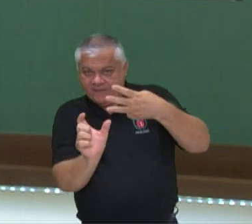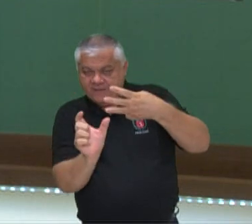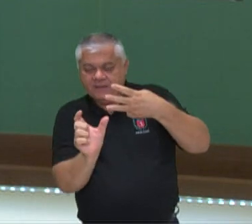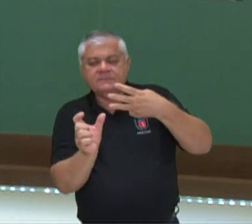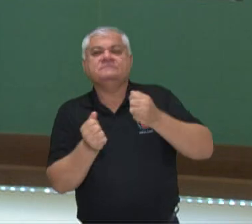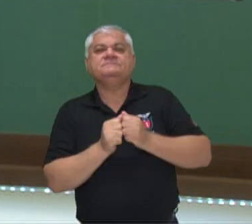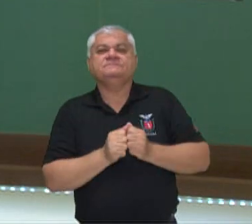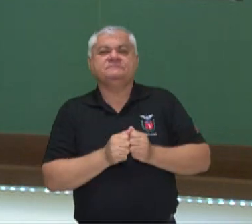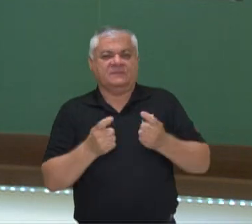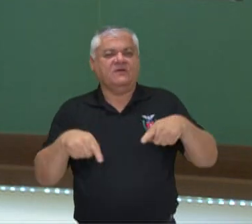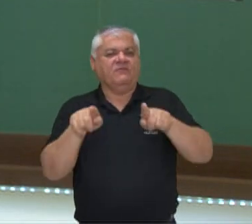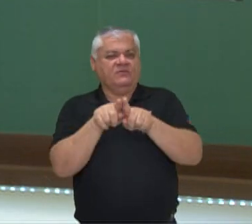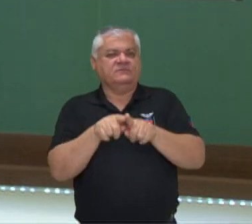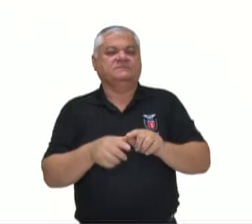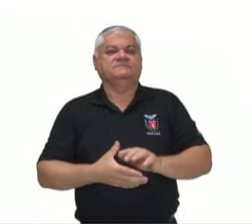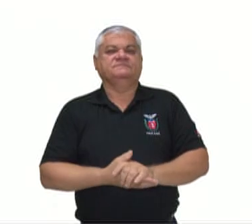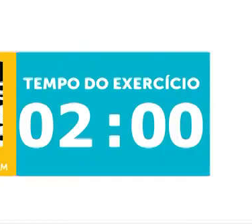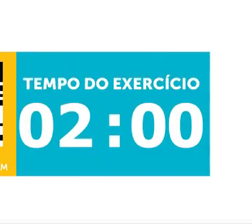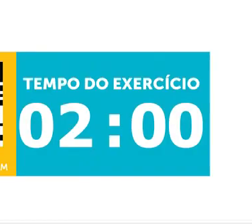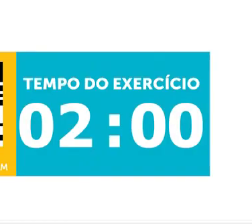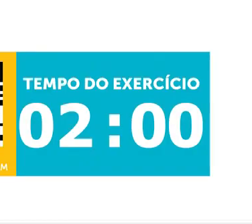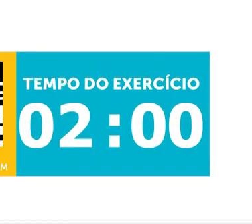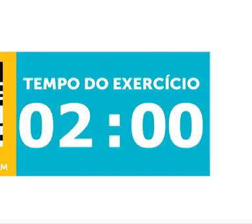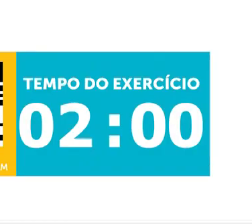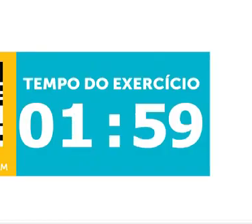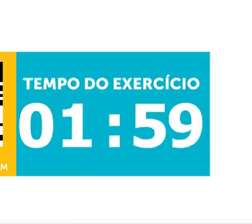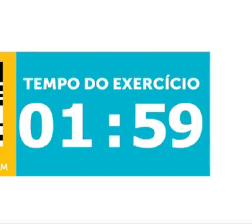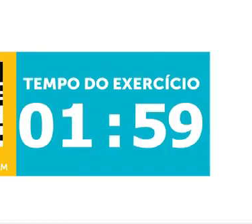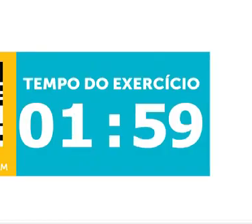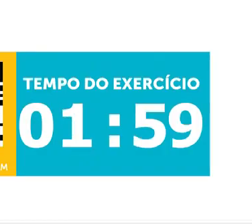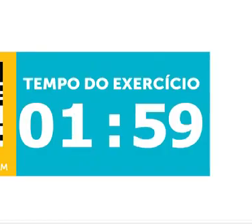superlativo. Já volto para corrigir.